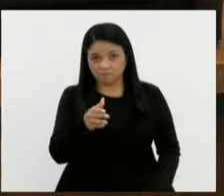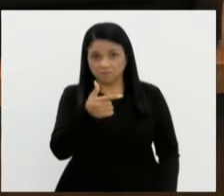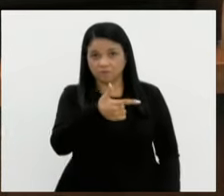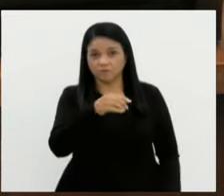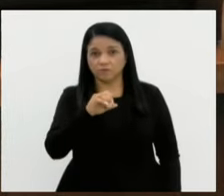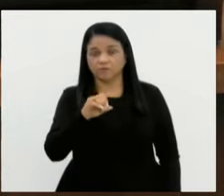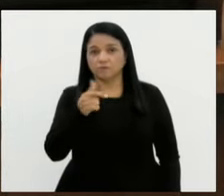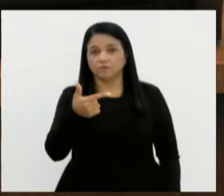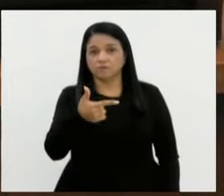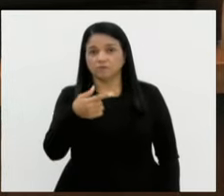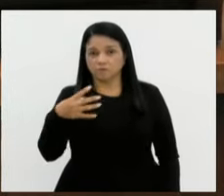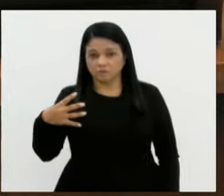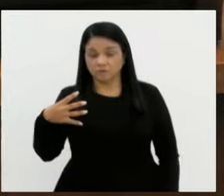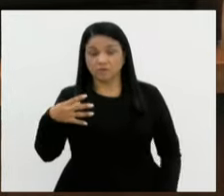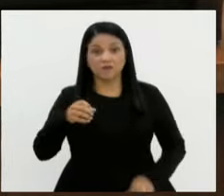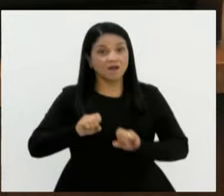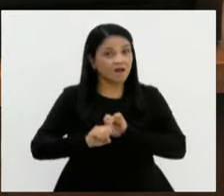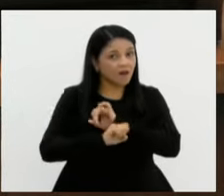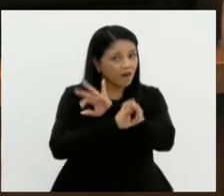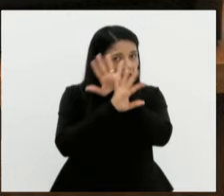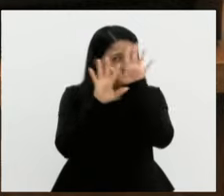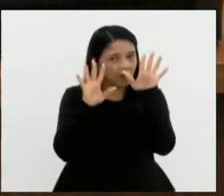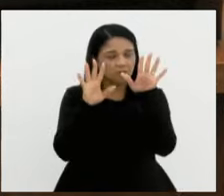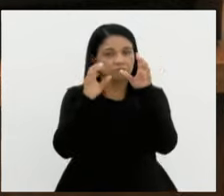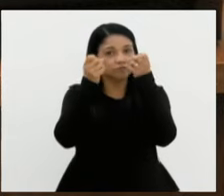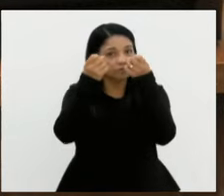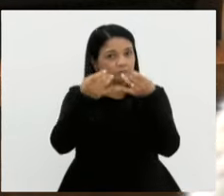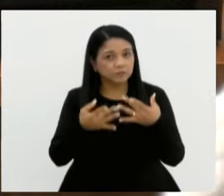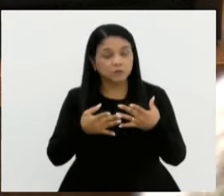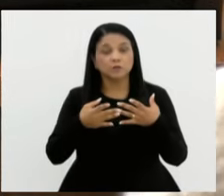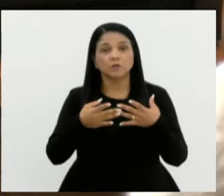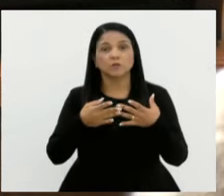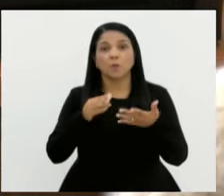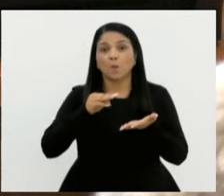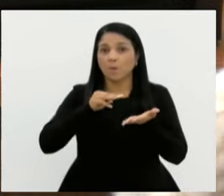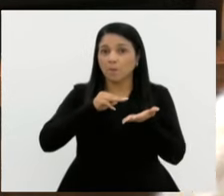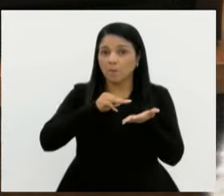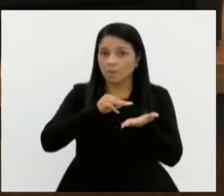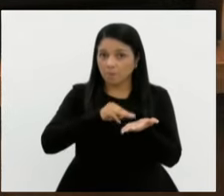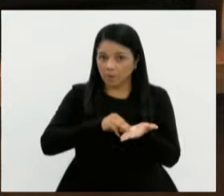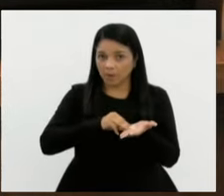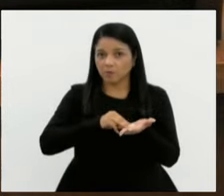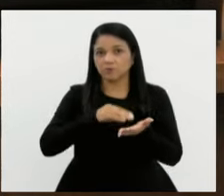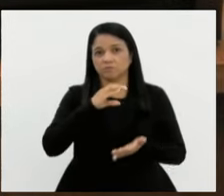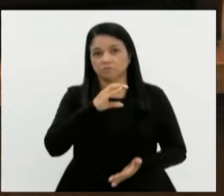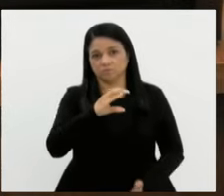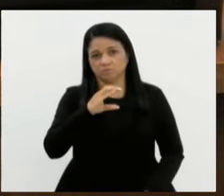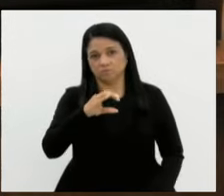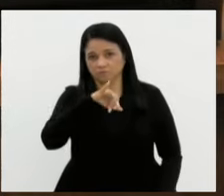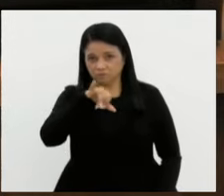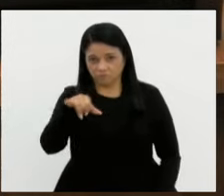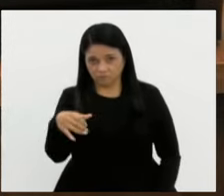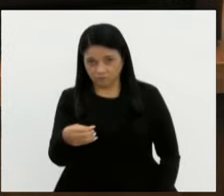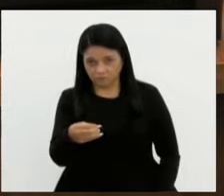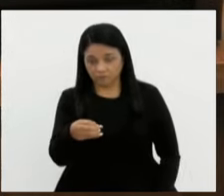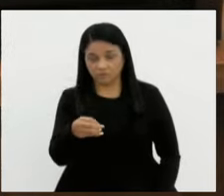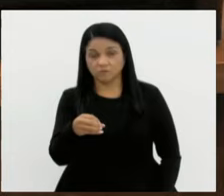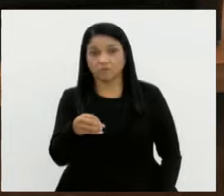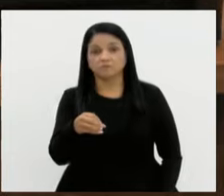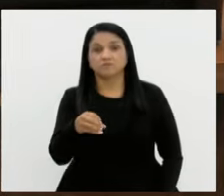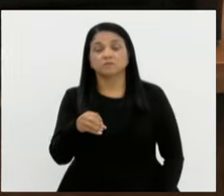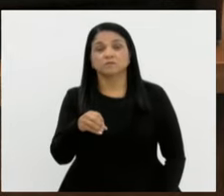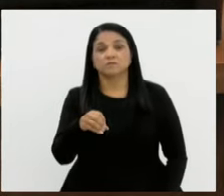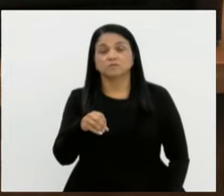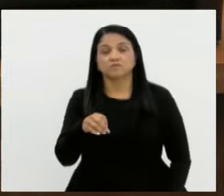e deixar muito claro que, como membro efetivo da Comissão de Constituição e Justiça, nós